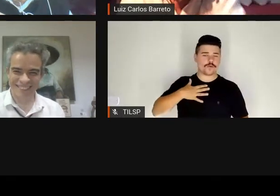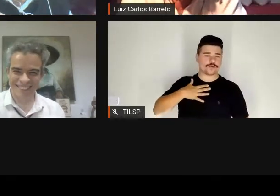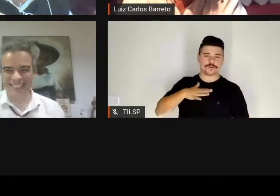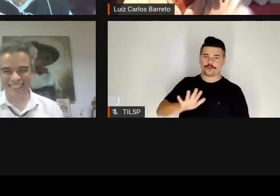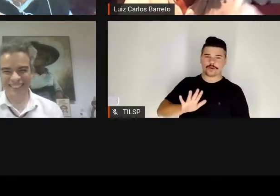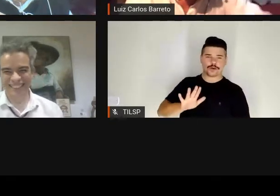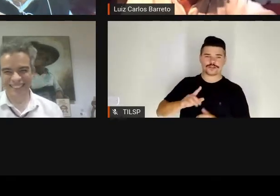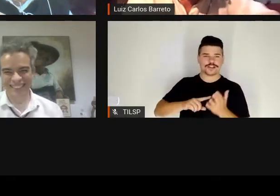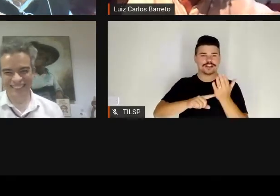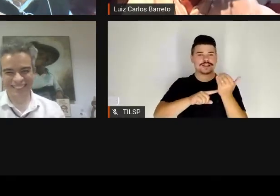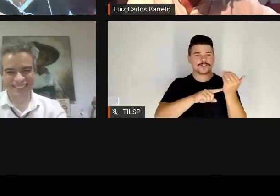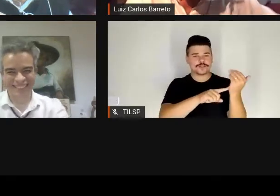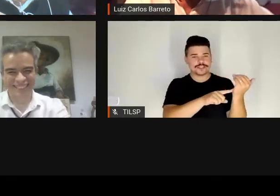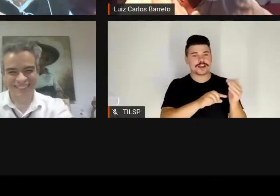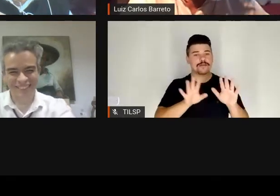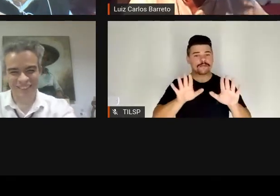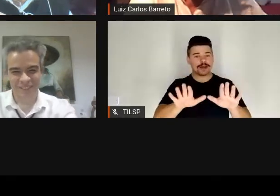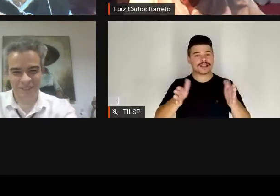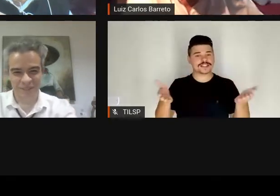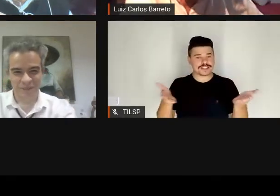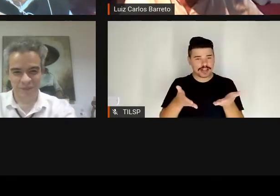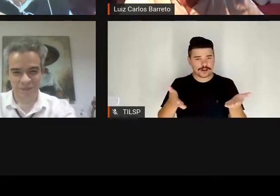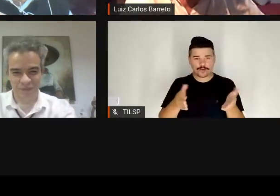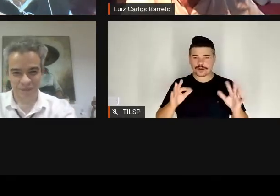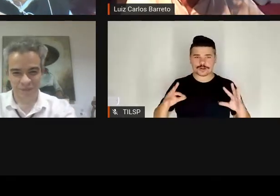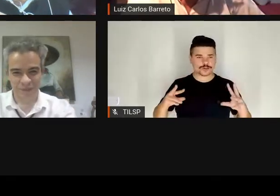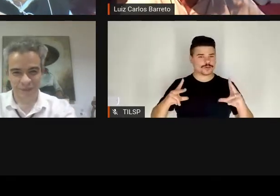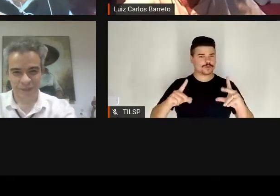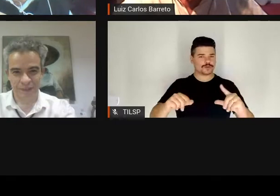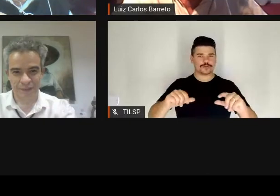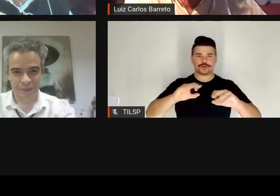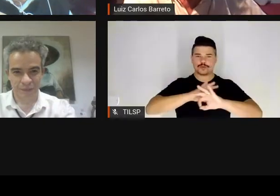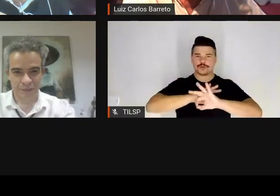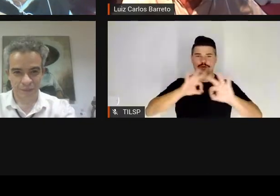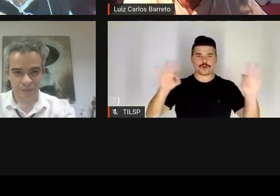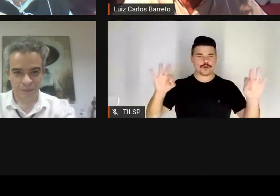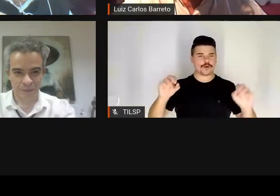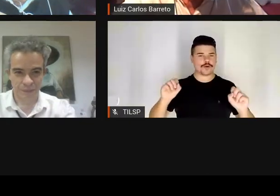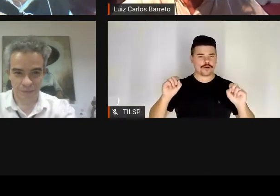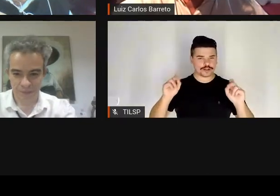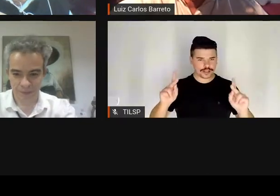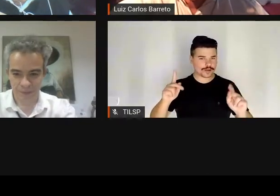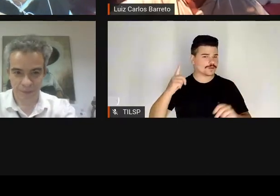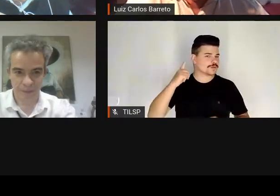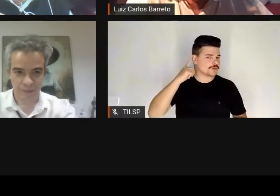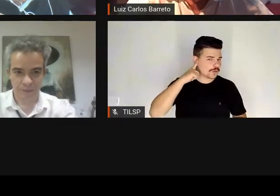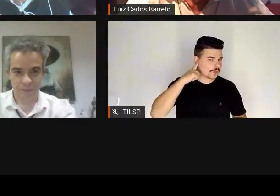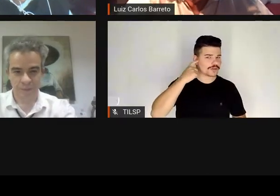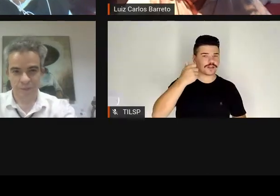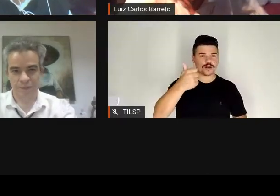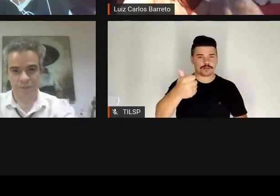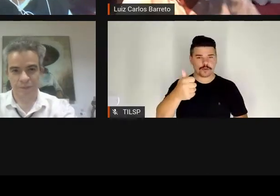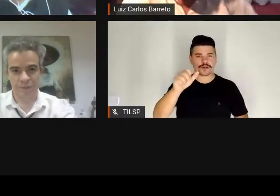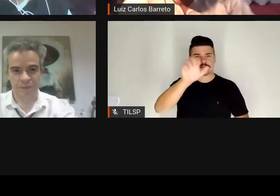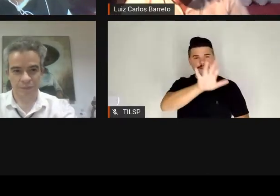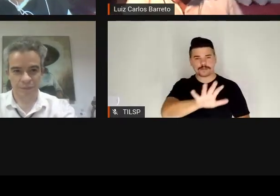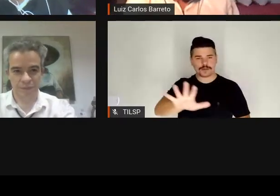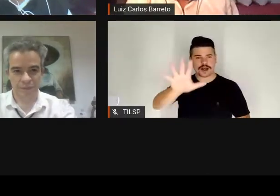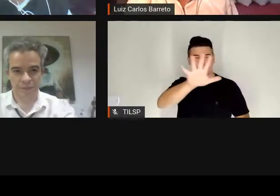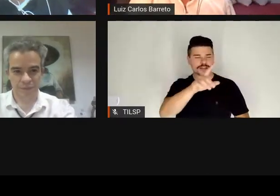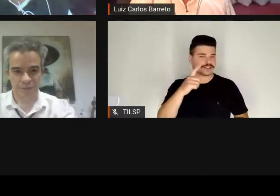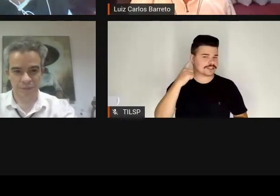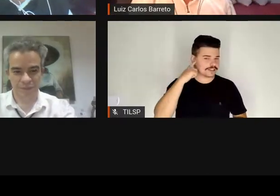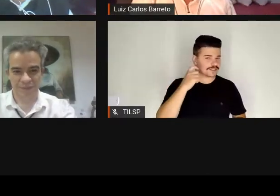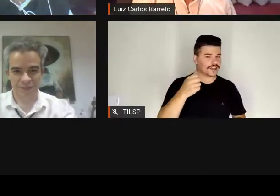no momento está tudo ok. Som está bom, a imagem está boa, tudo bem. Você está